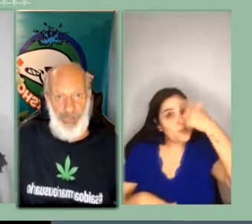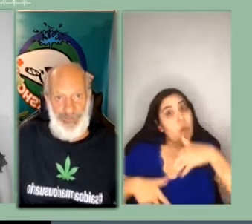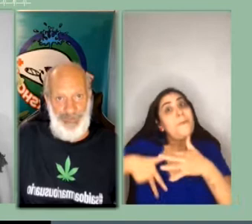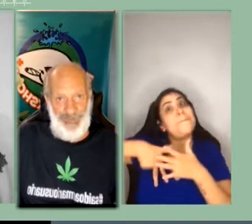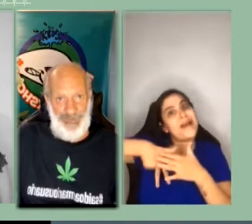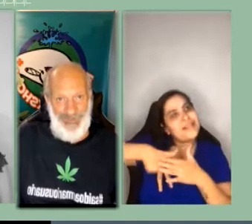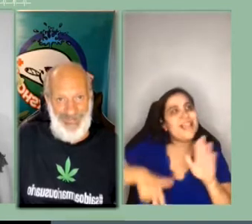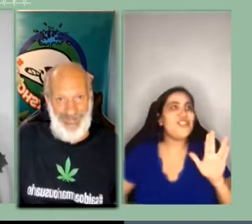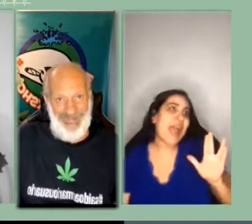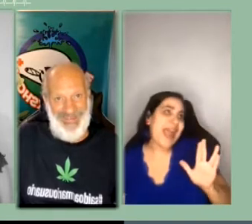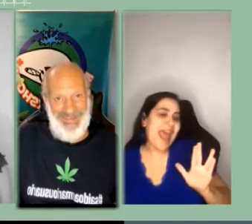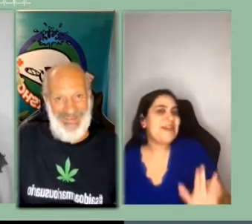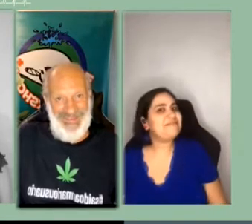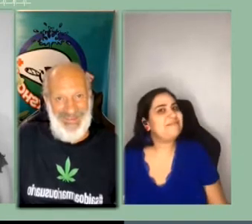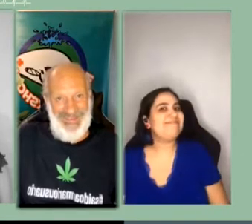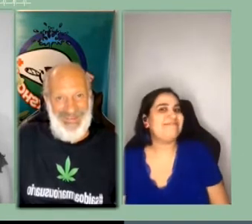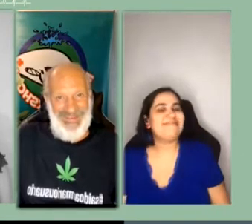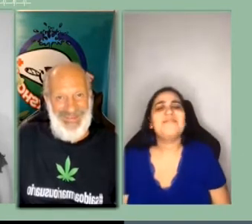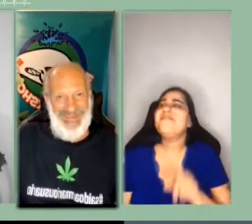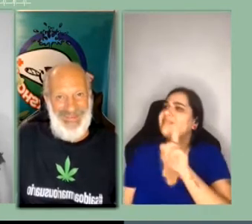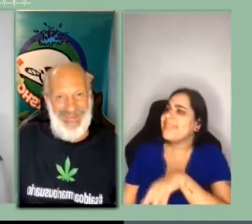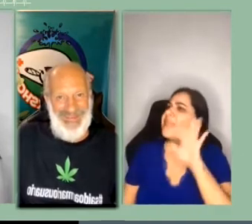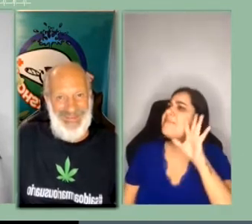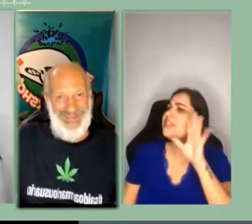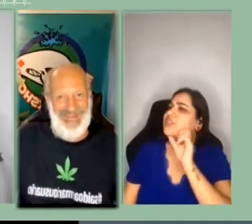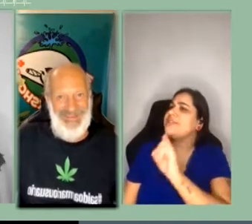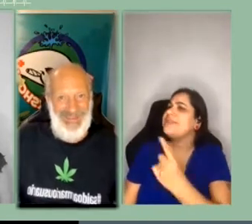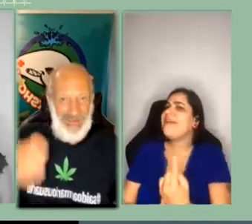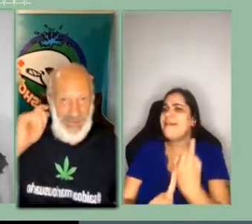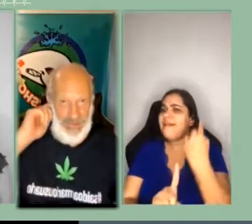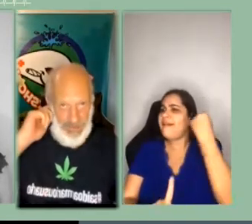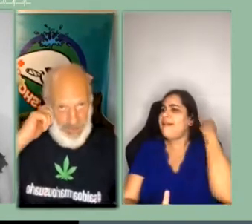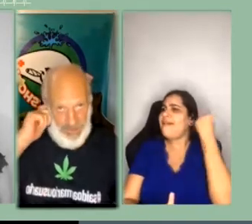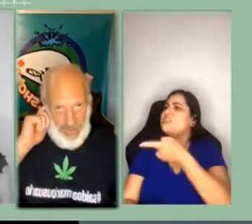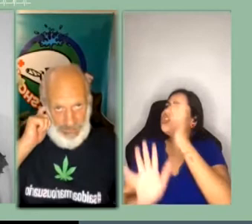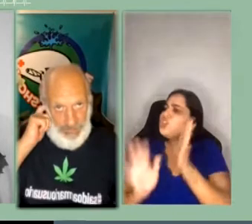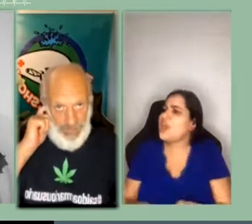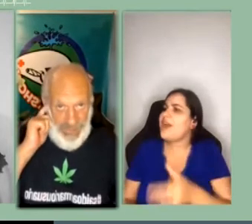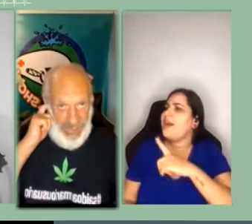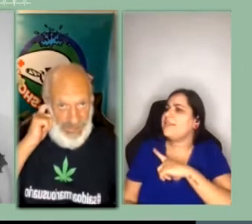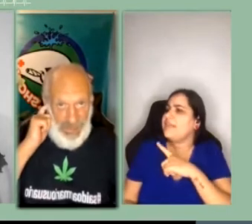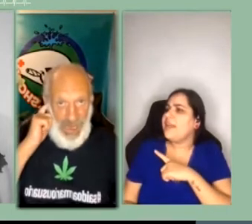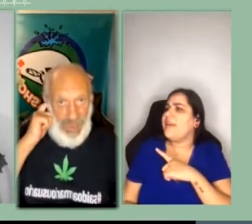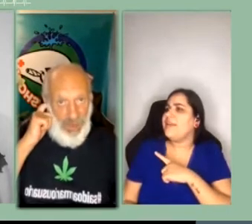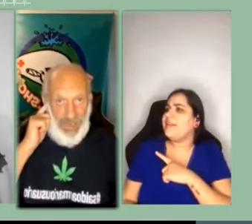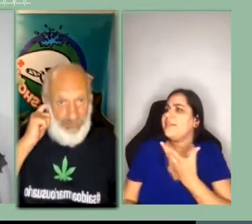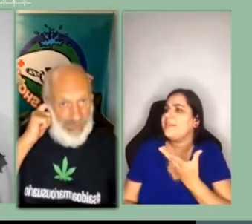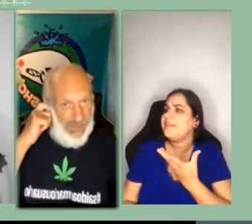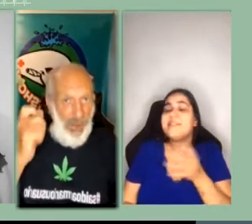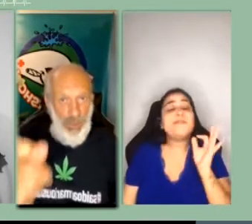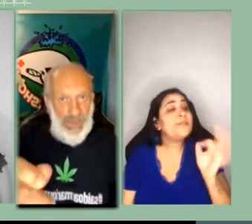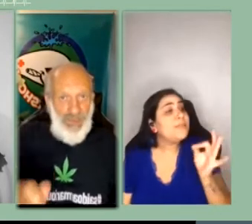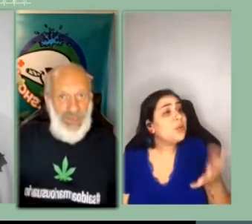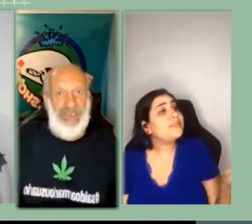canábico. E tu imagina se lá atrás tu já tivesse... Pois é. Agora, já tivesse